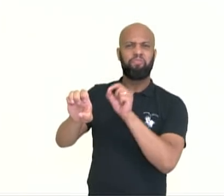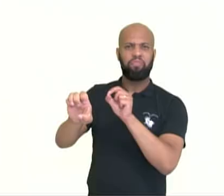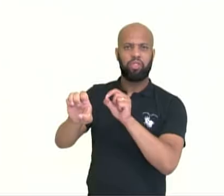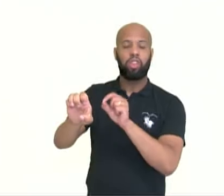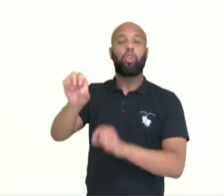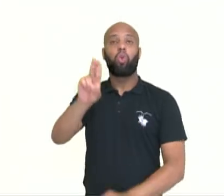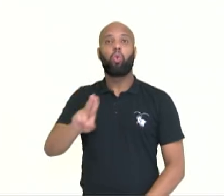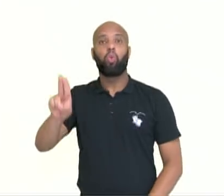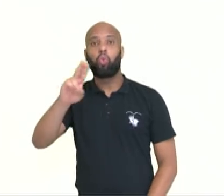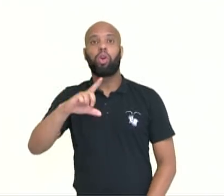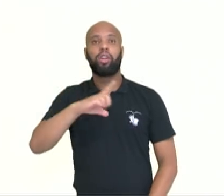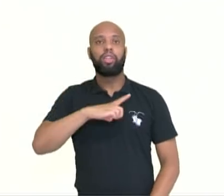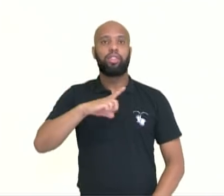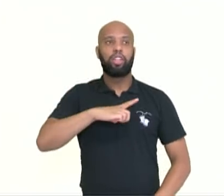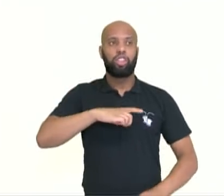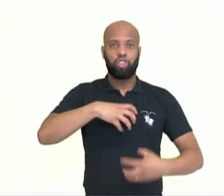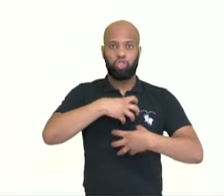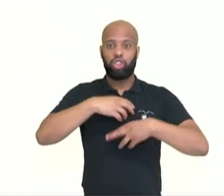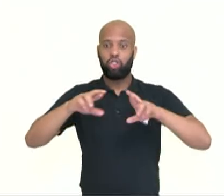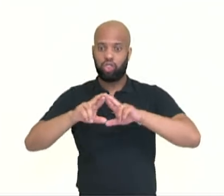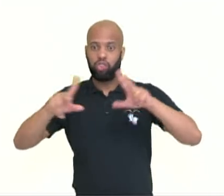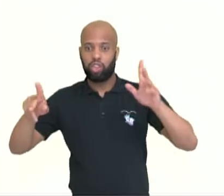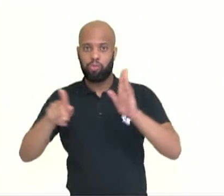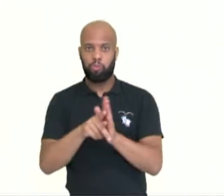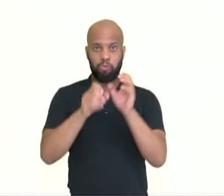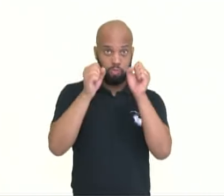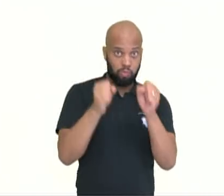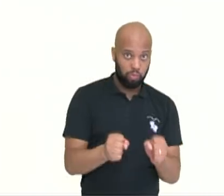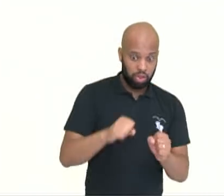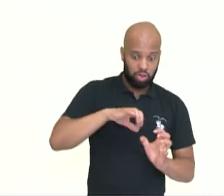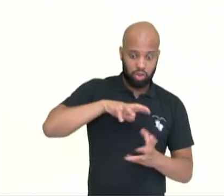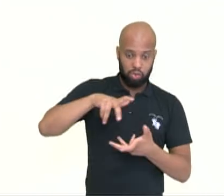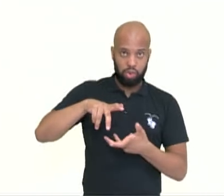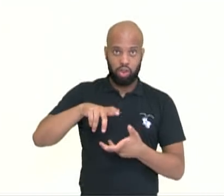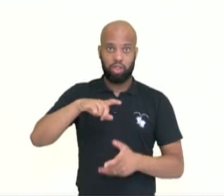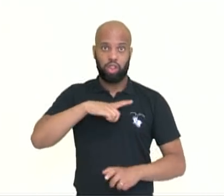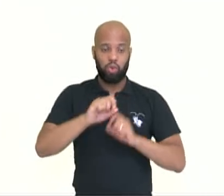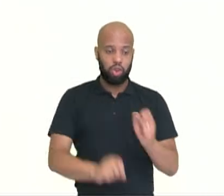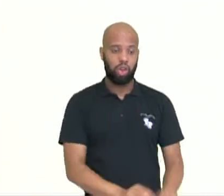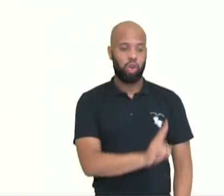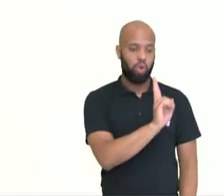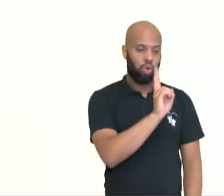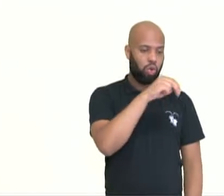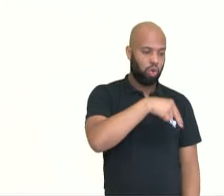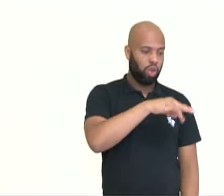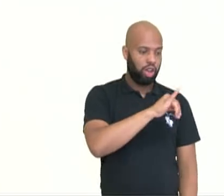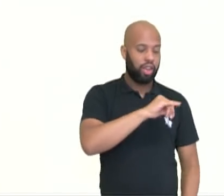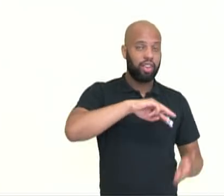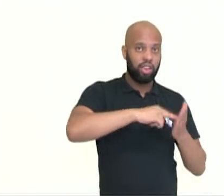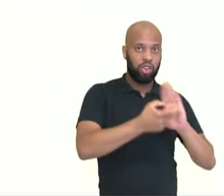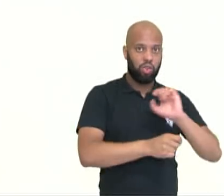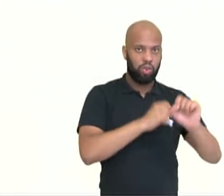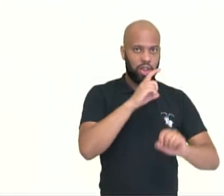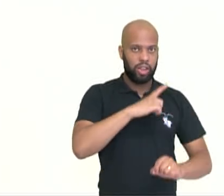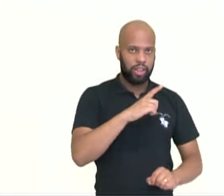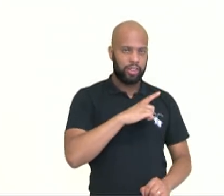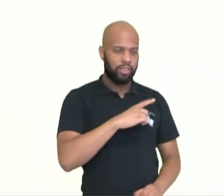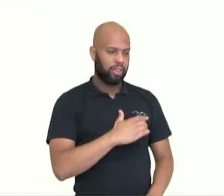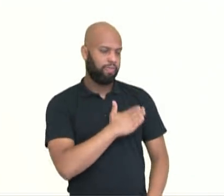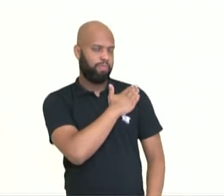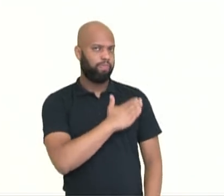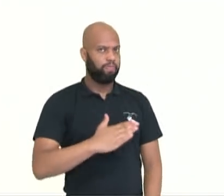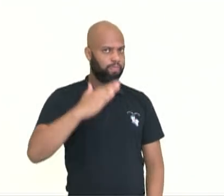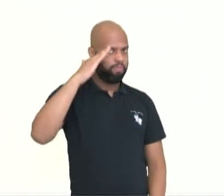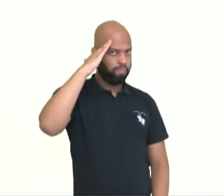um duplo caráter de ordem de poder global. Une para designar a supremacia militar e política